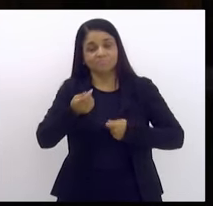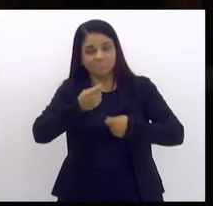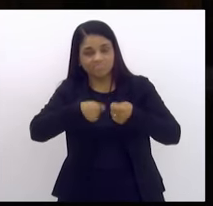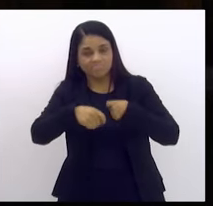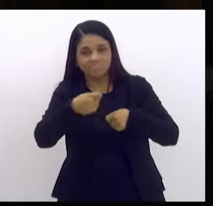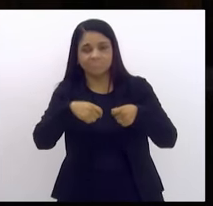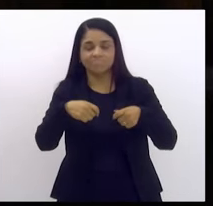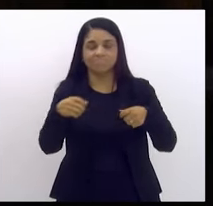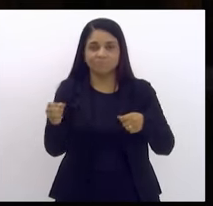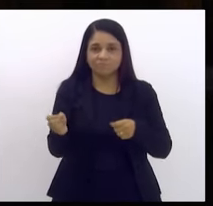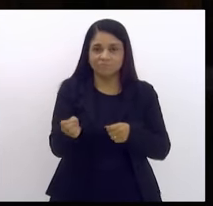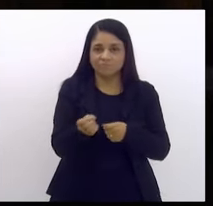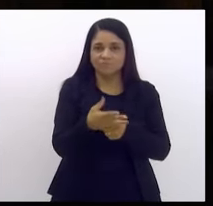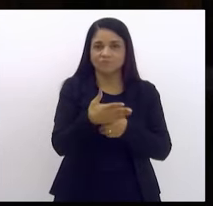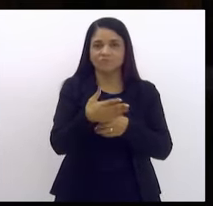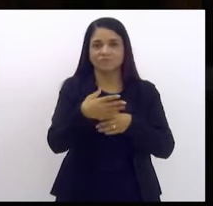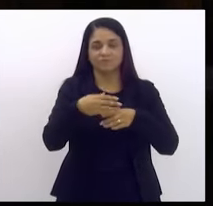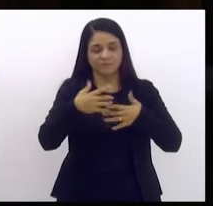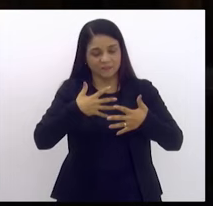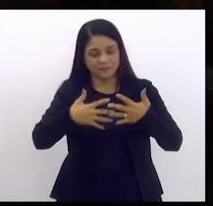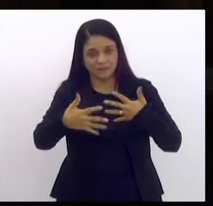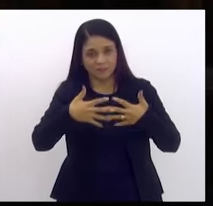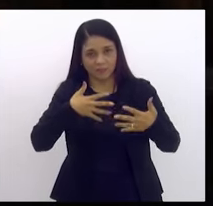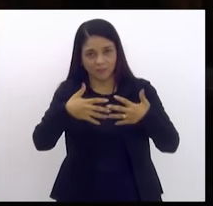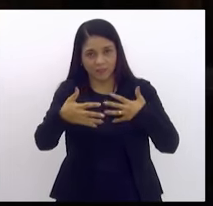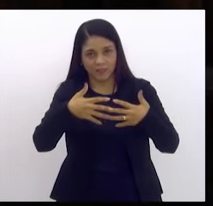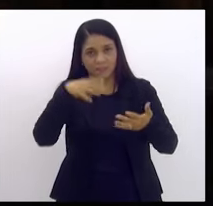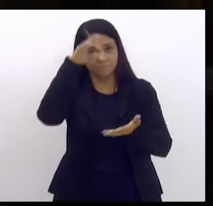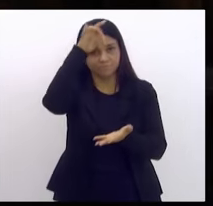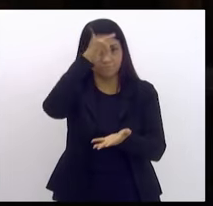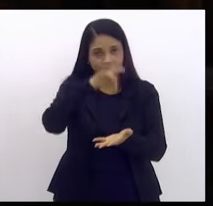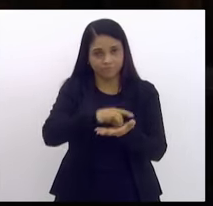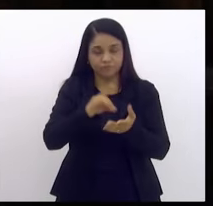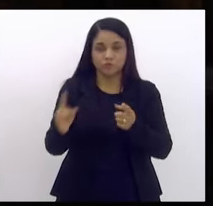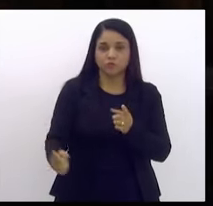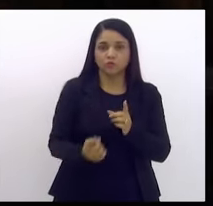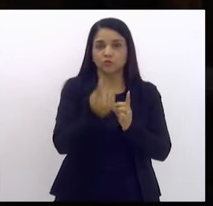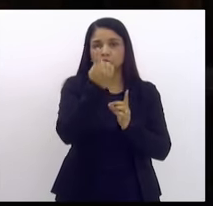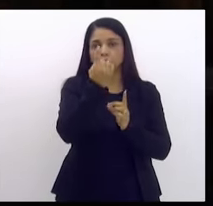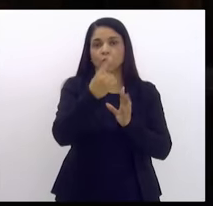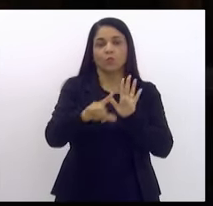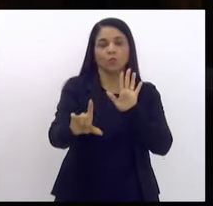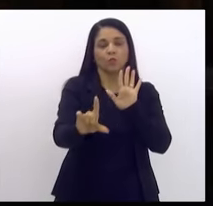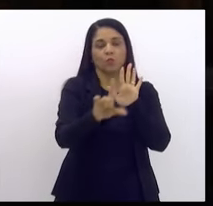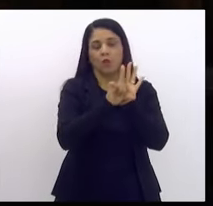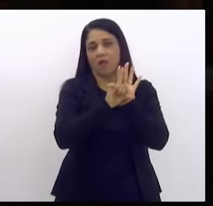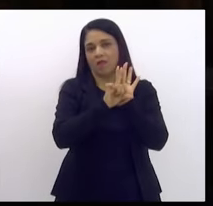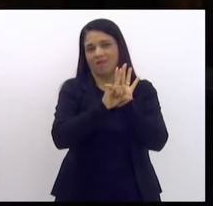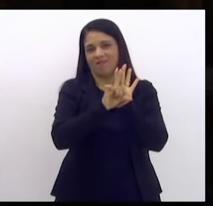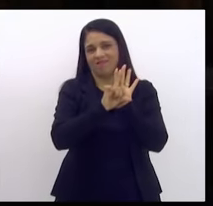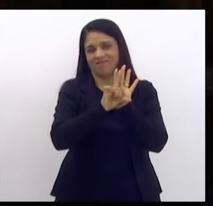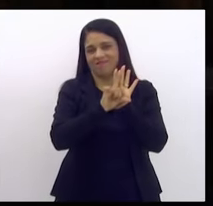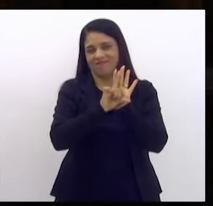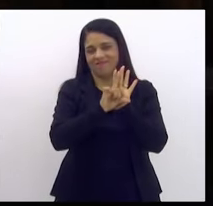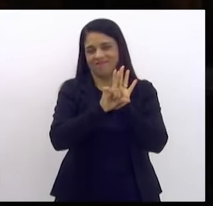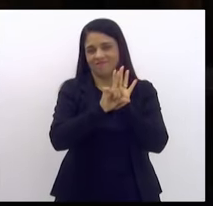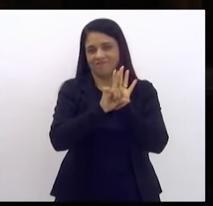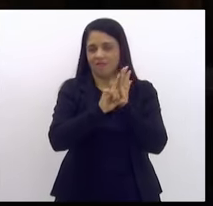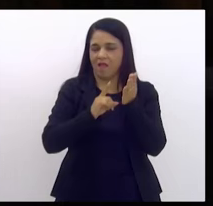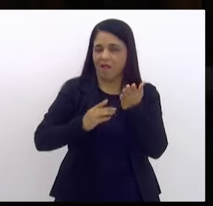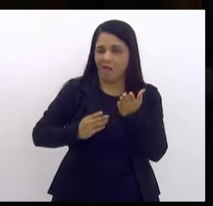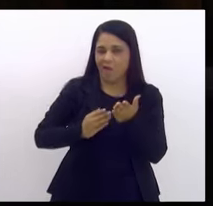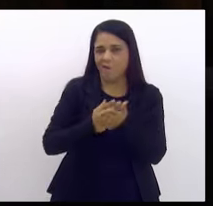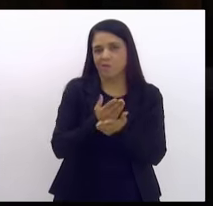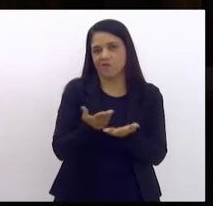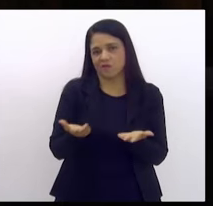transparência, apenas as consolida no único instrumento jurídico, que é essa lei aprovada, que, se for aprovada